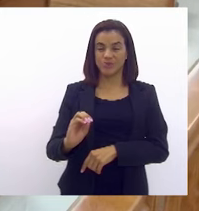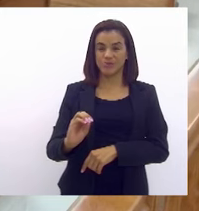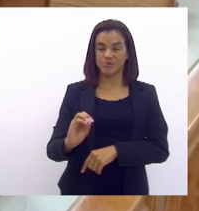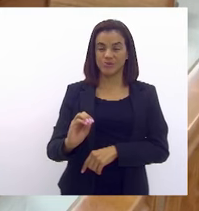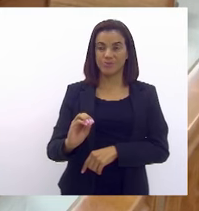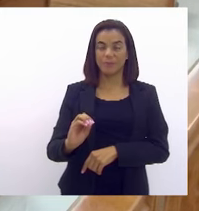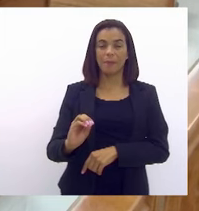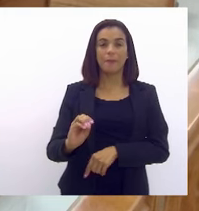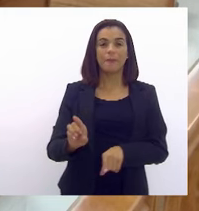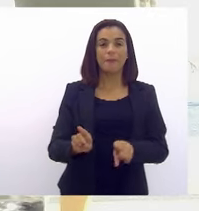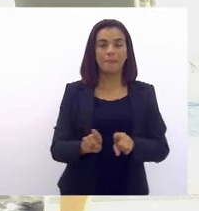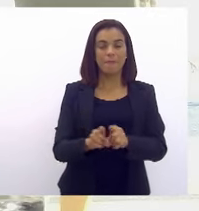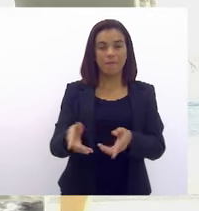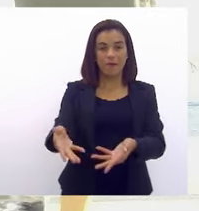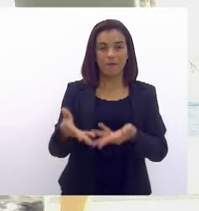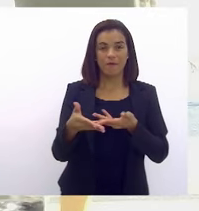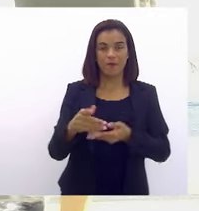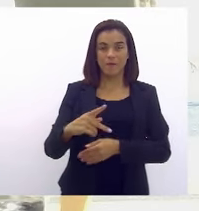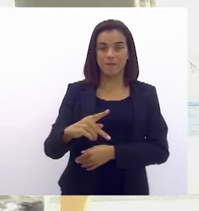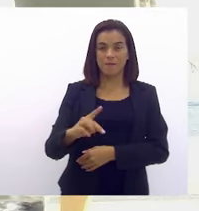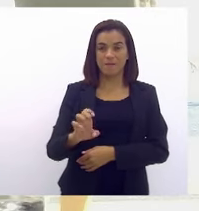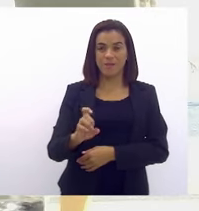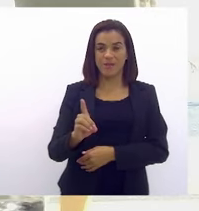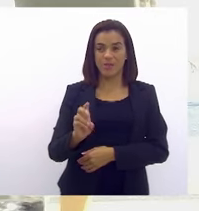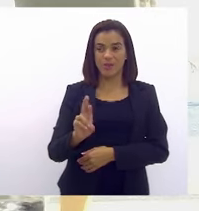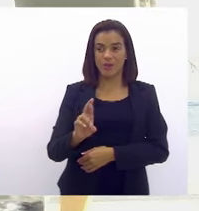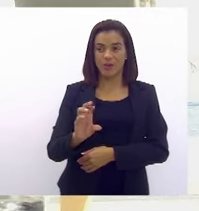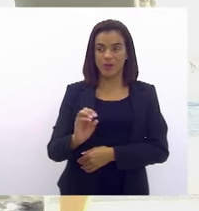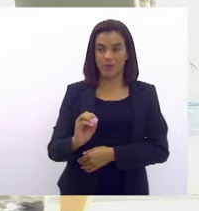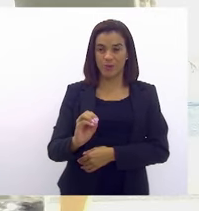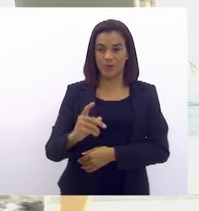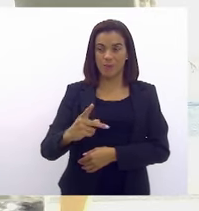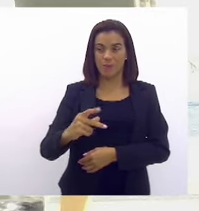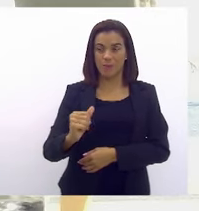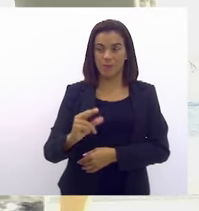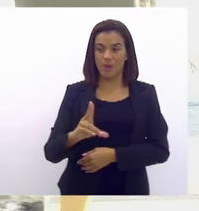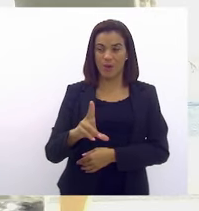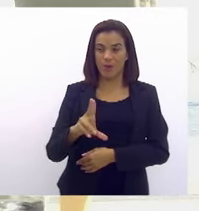Pedro Paulo, da SPU.